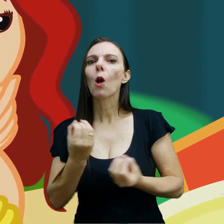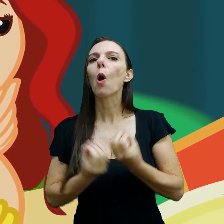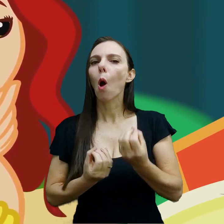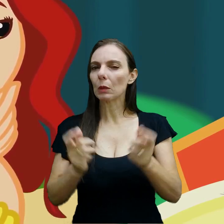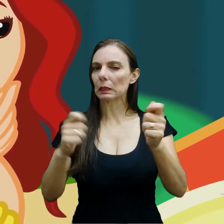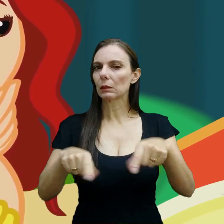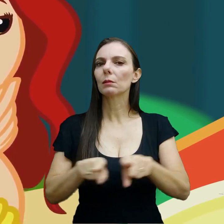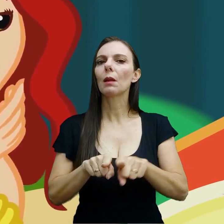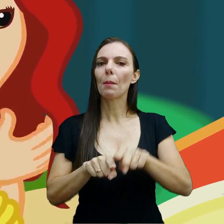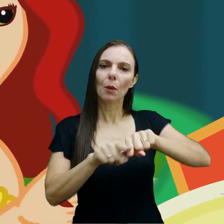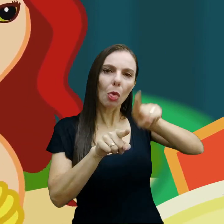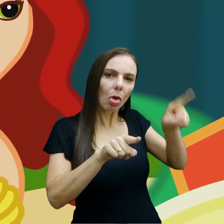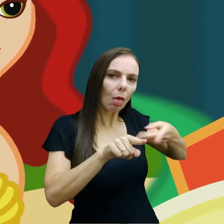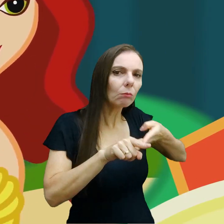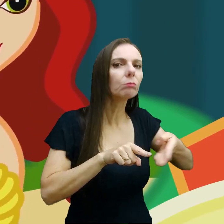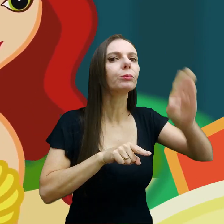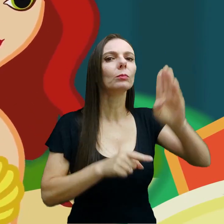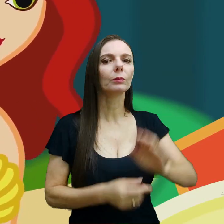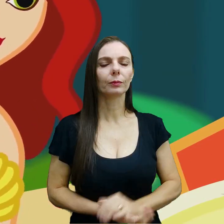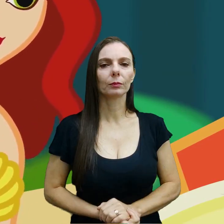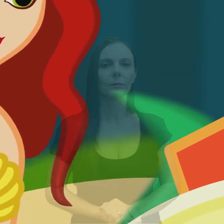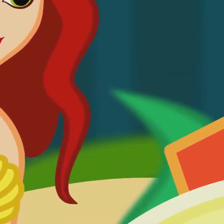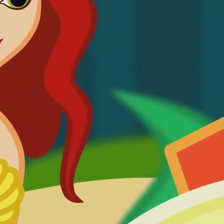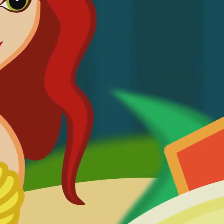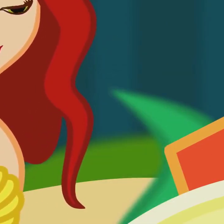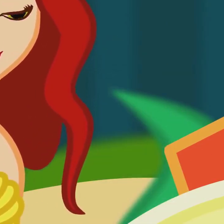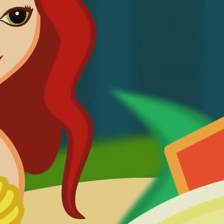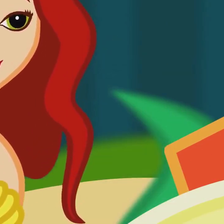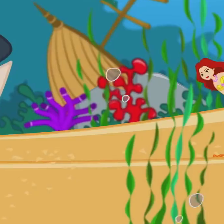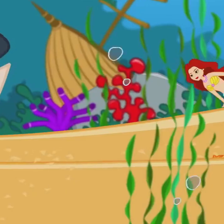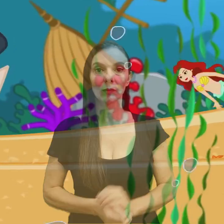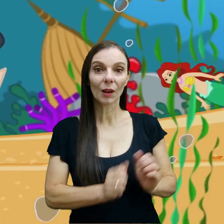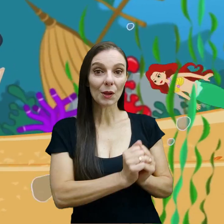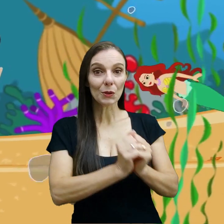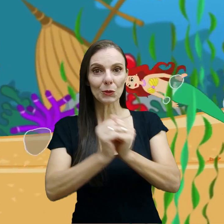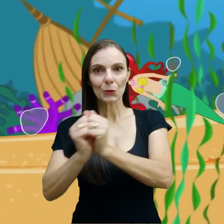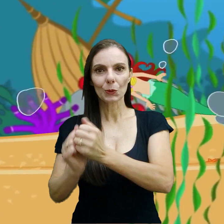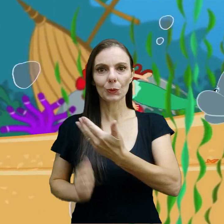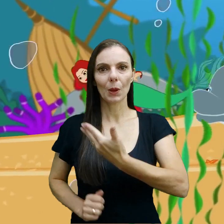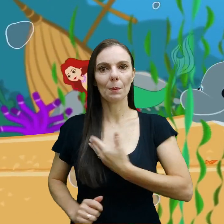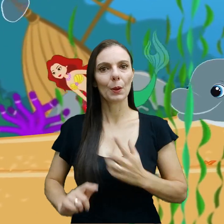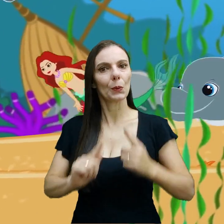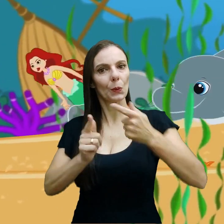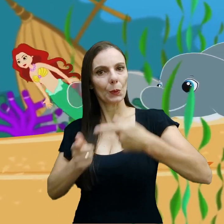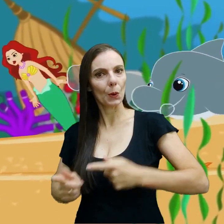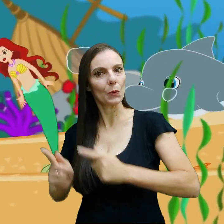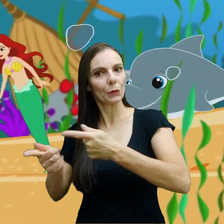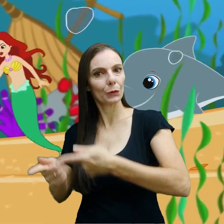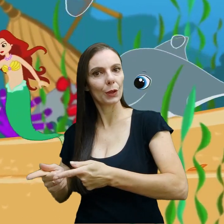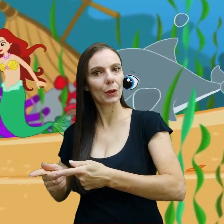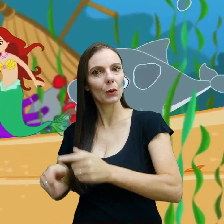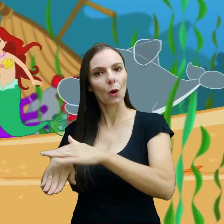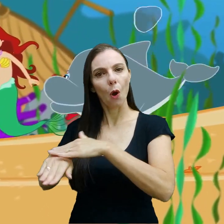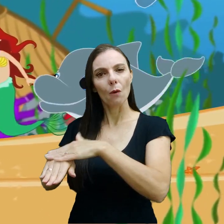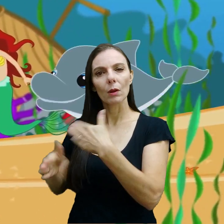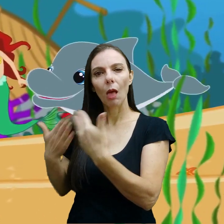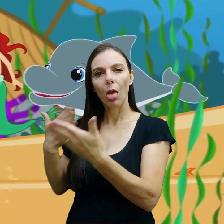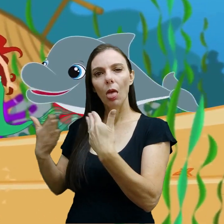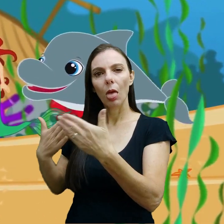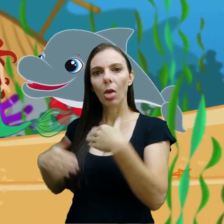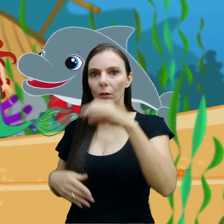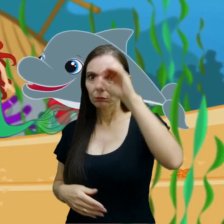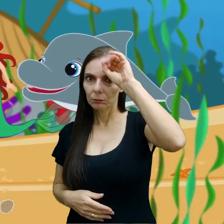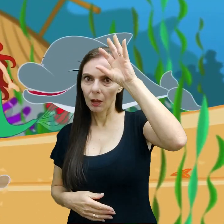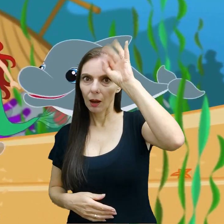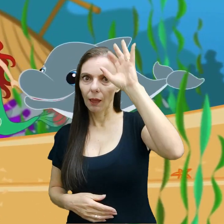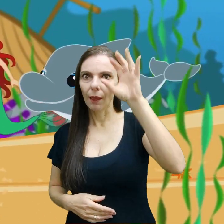um plano para sair do portão do fundo do mar. Ela levou seu amigo, o golfinho, com ela e foi